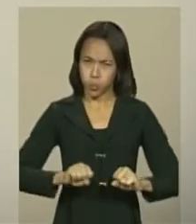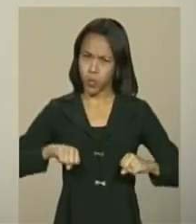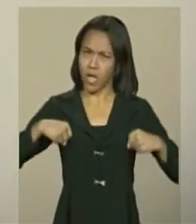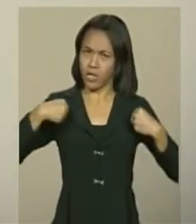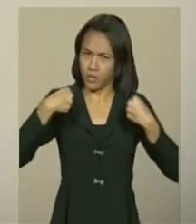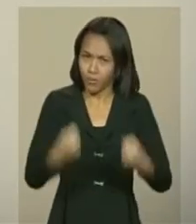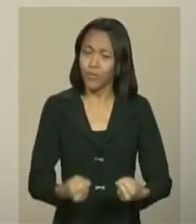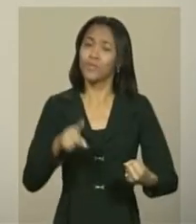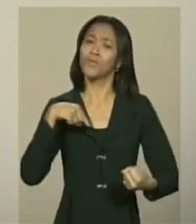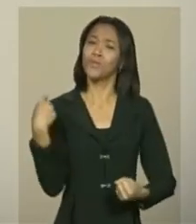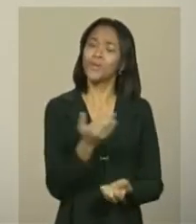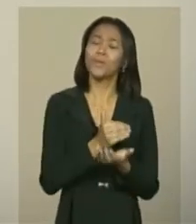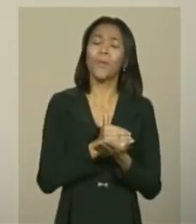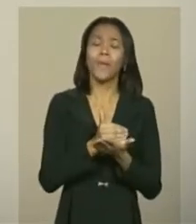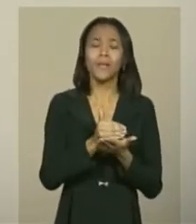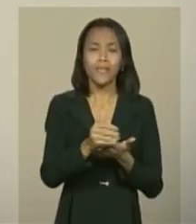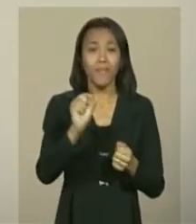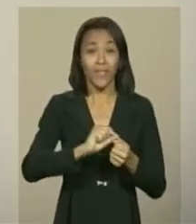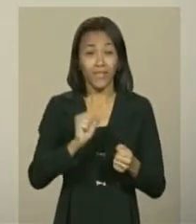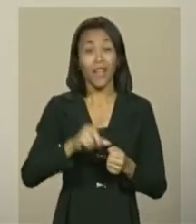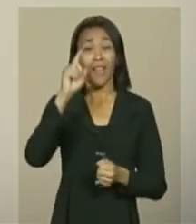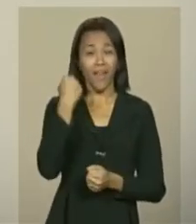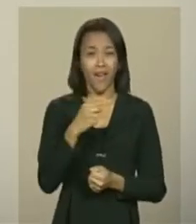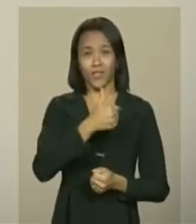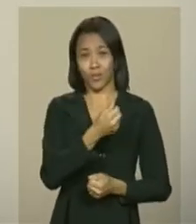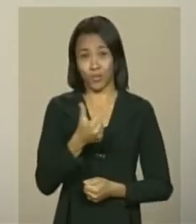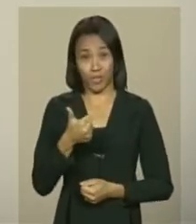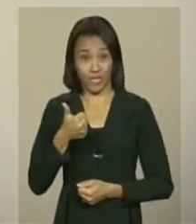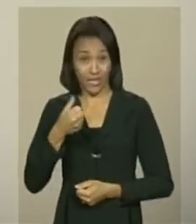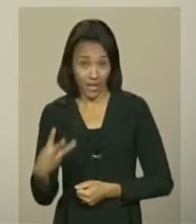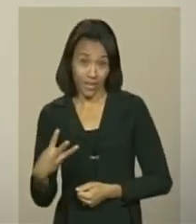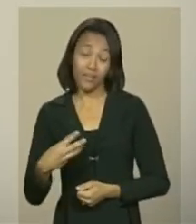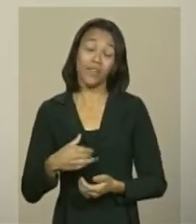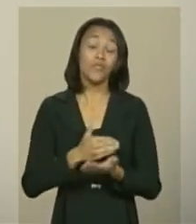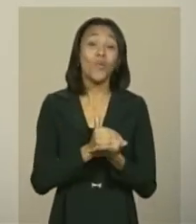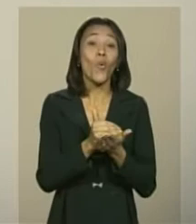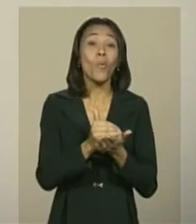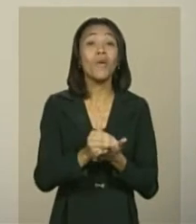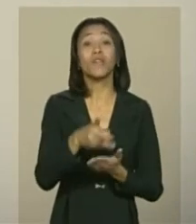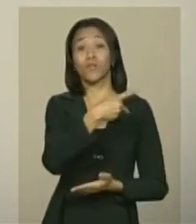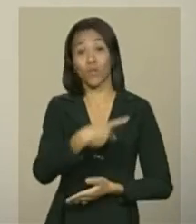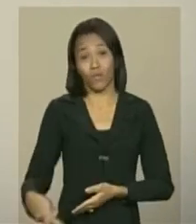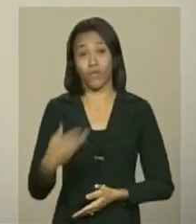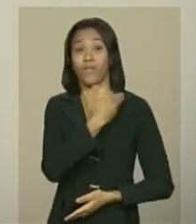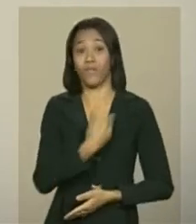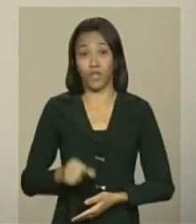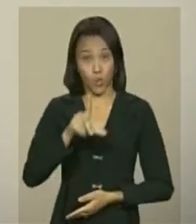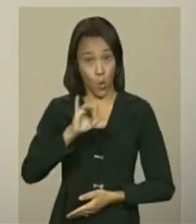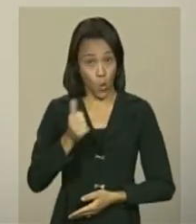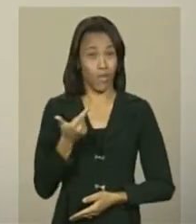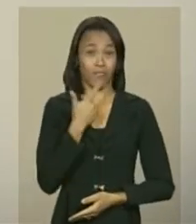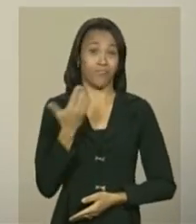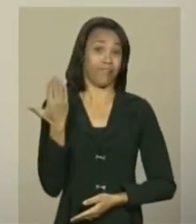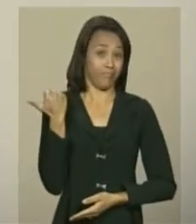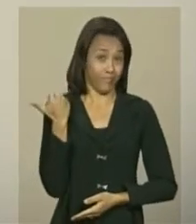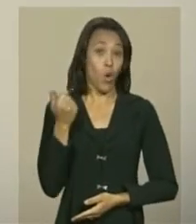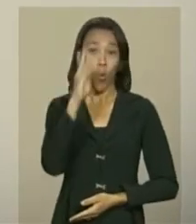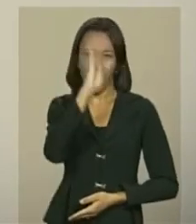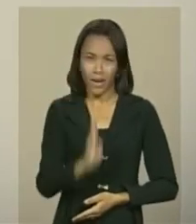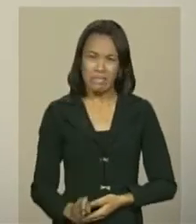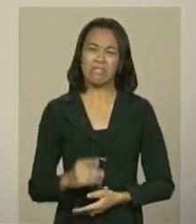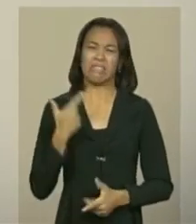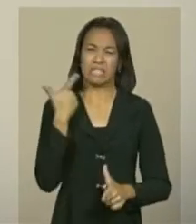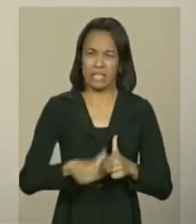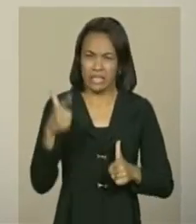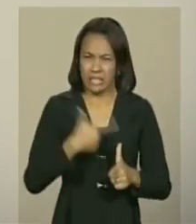que nós começamos a fazer lá em 2003 no início do governo do presidente Lula a época o